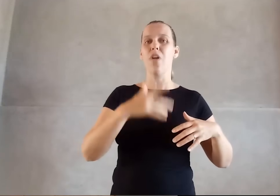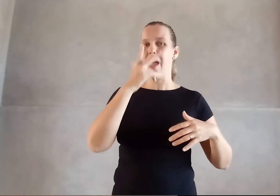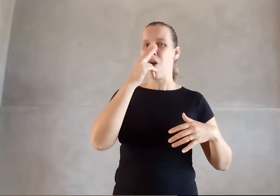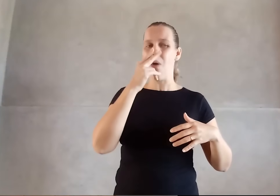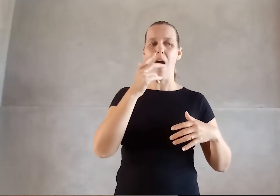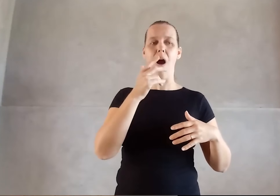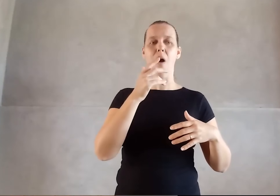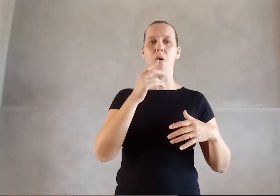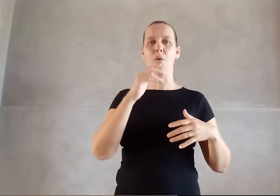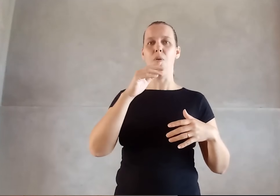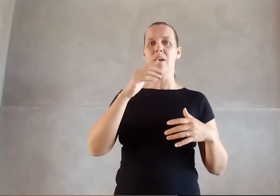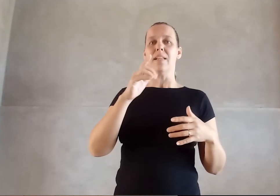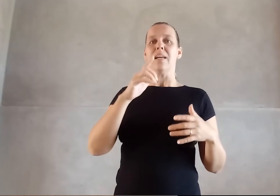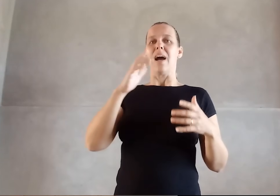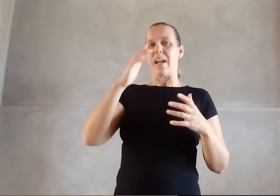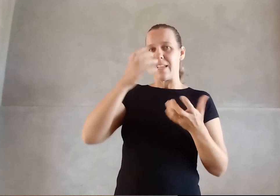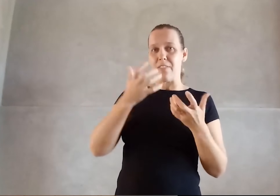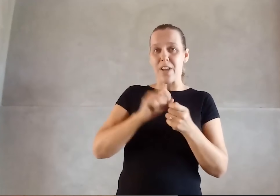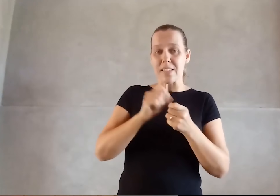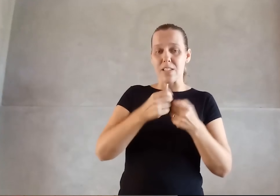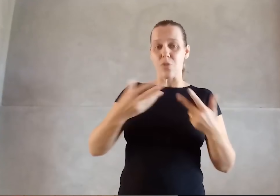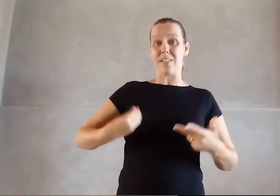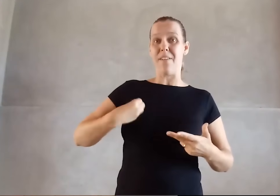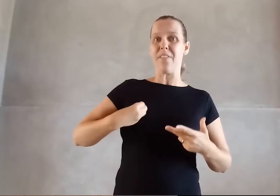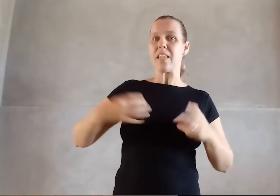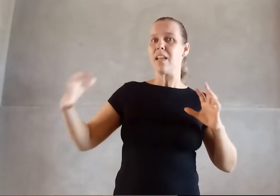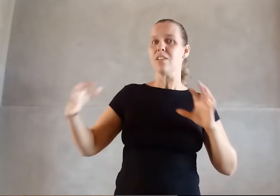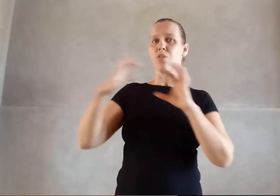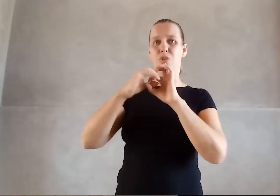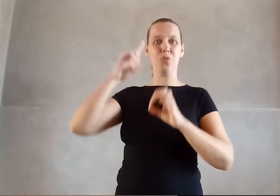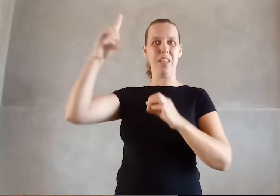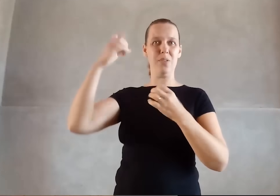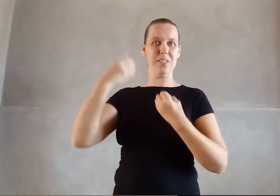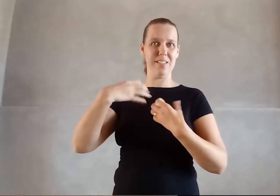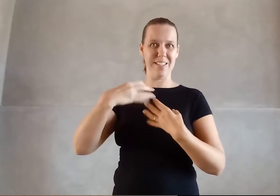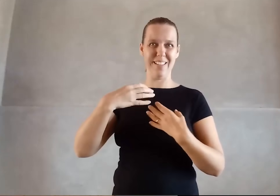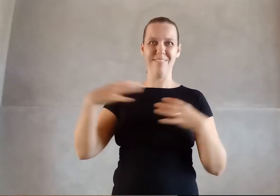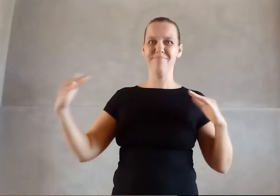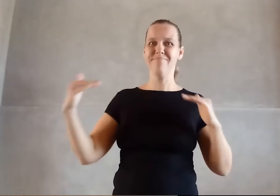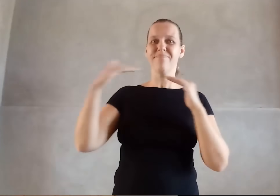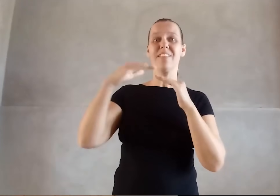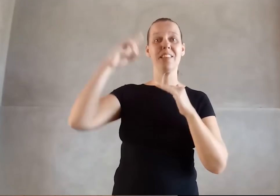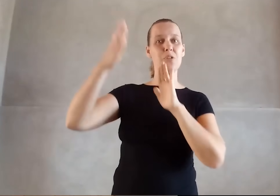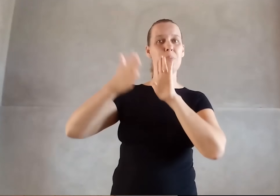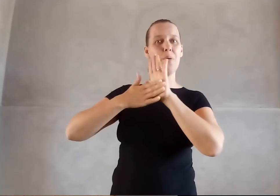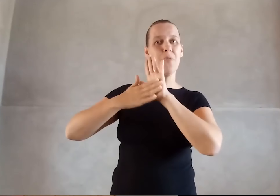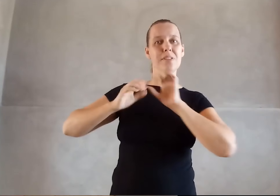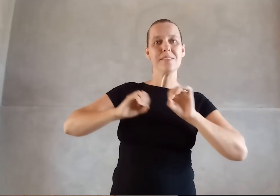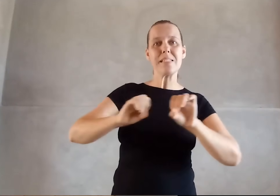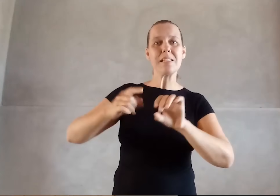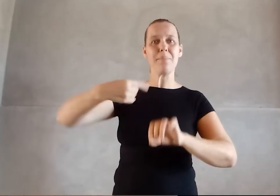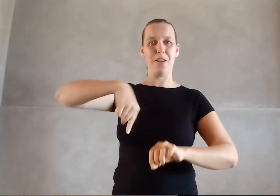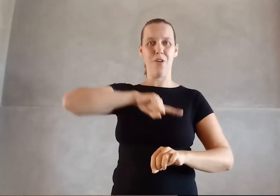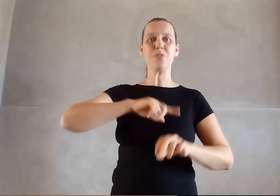de Deus. Mas é medo de fazer qualquer coisa na sua vida que não esteja em coerência e convergência com aquilo que